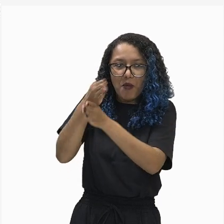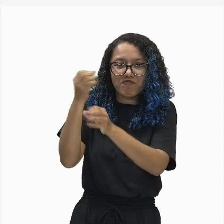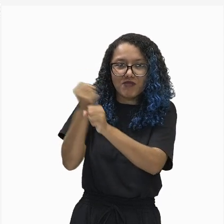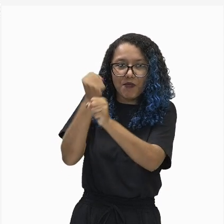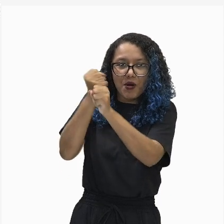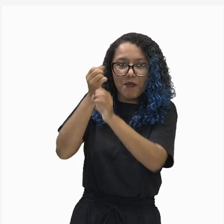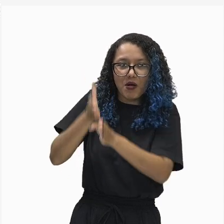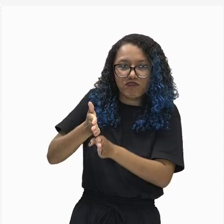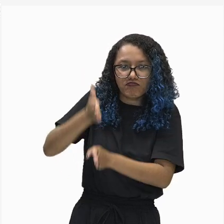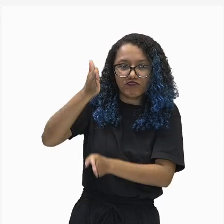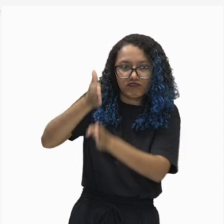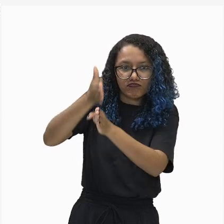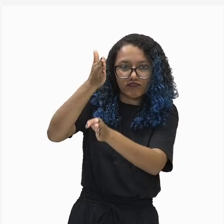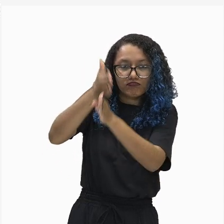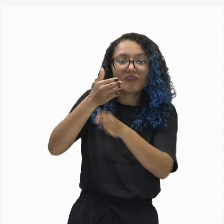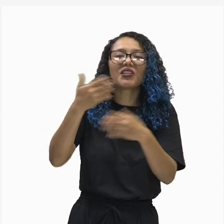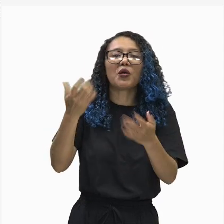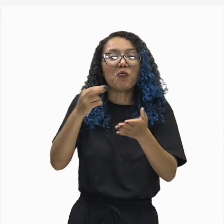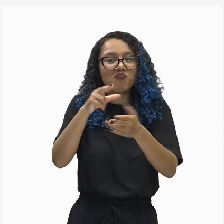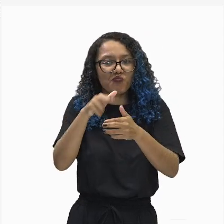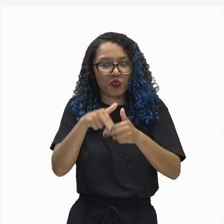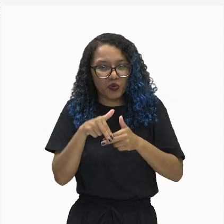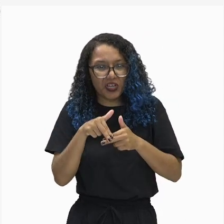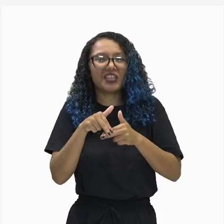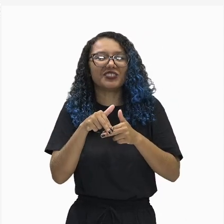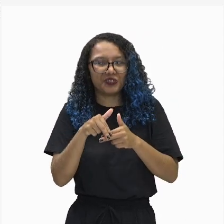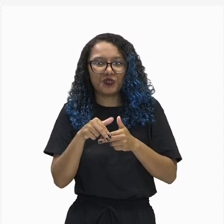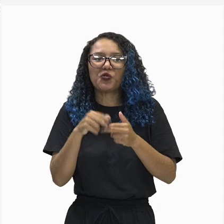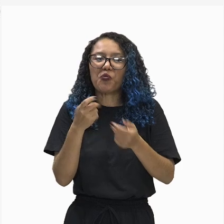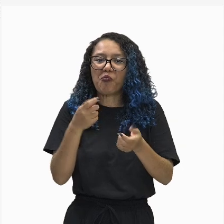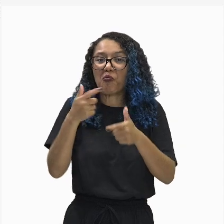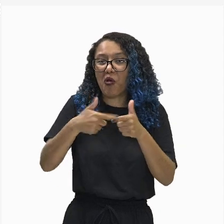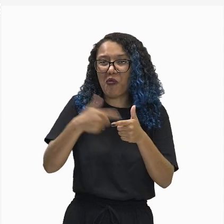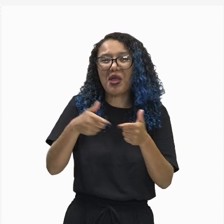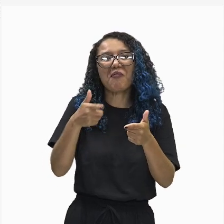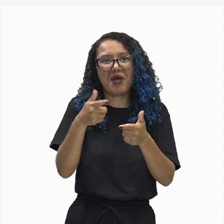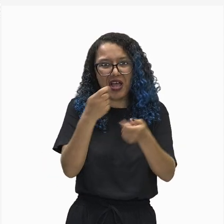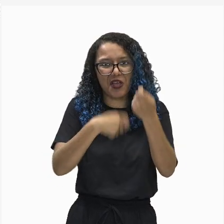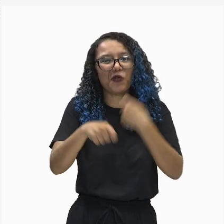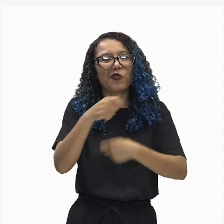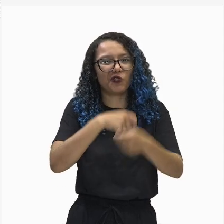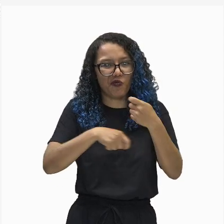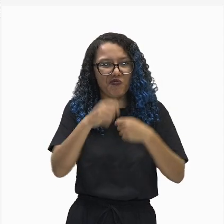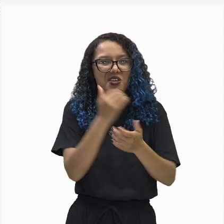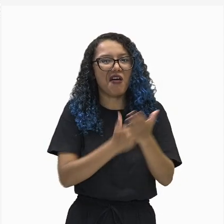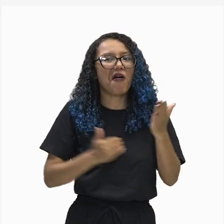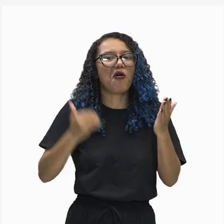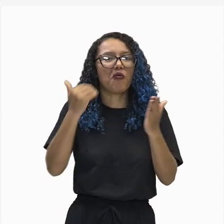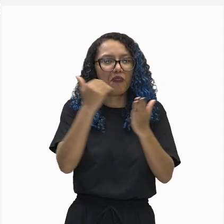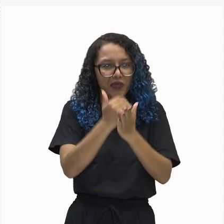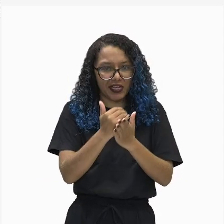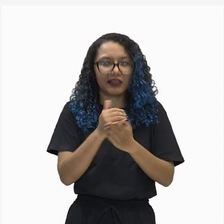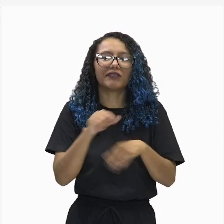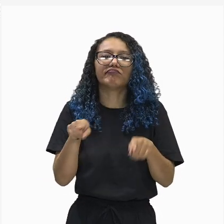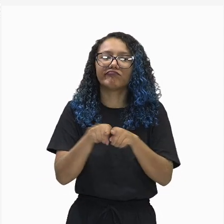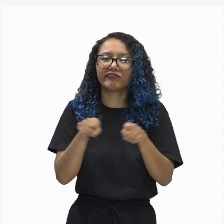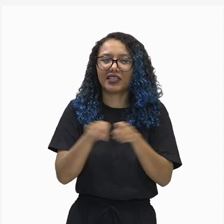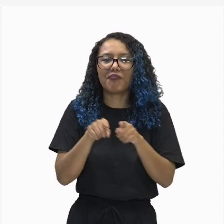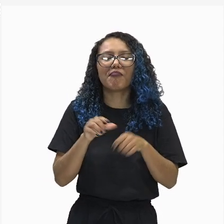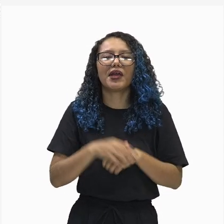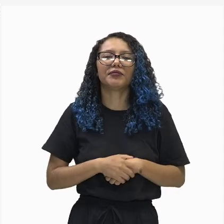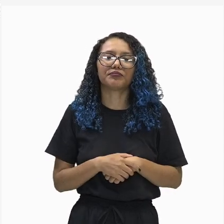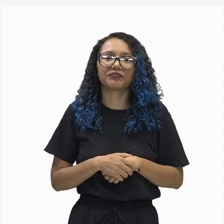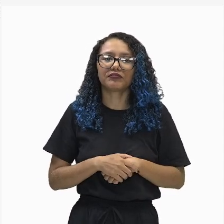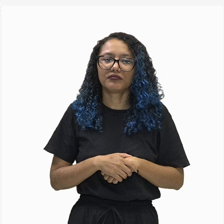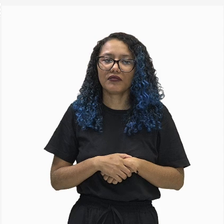economia romana. Os imperadores foram obrigados a aumentar a força dos exércitos e a realizar obras de